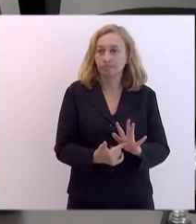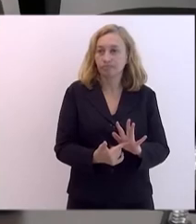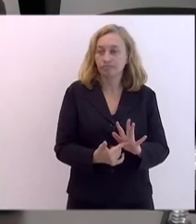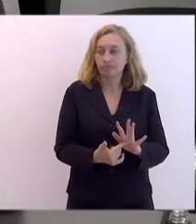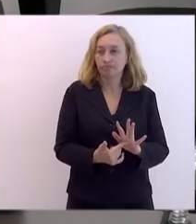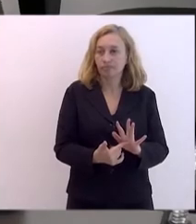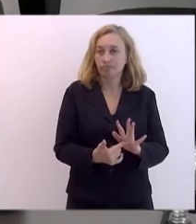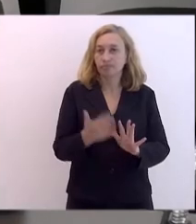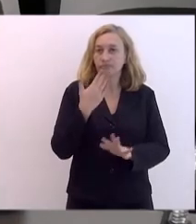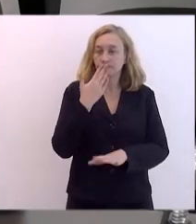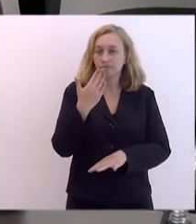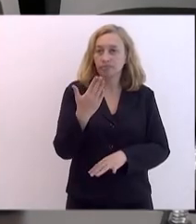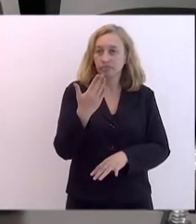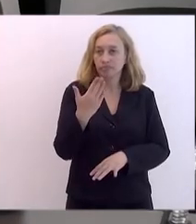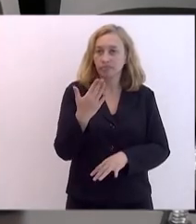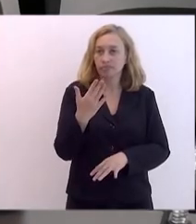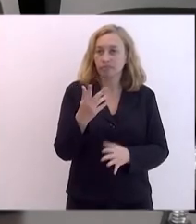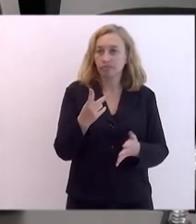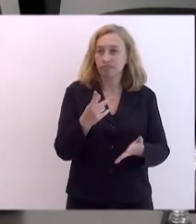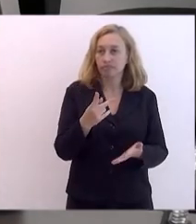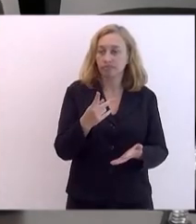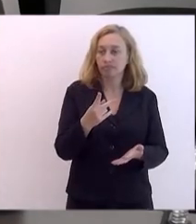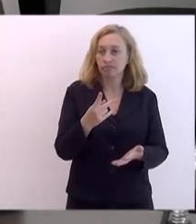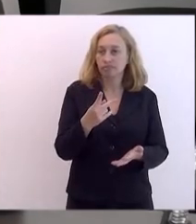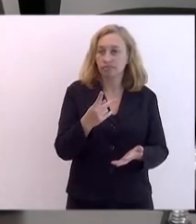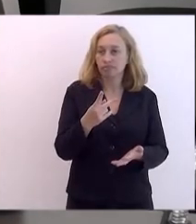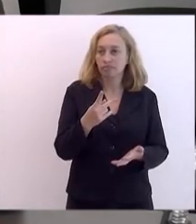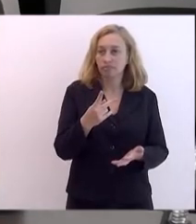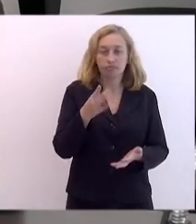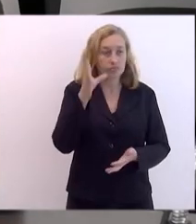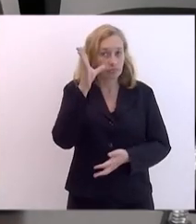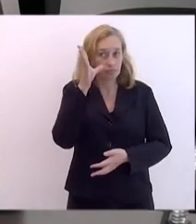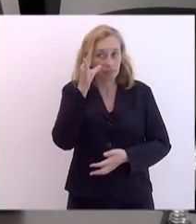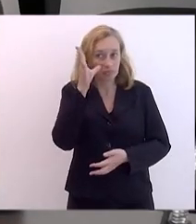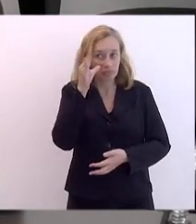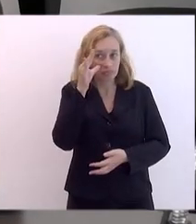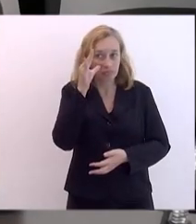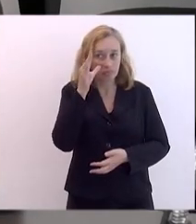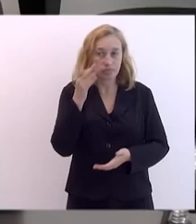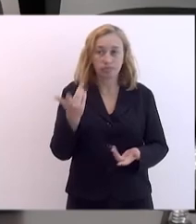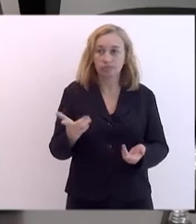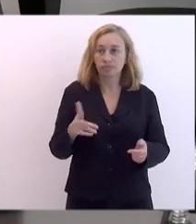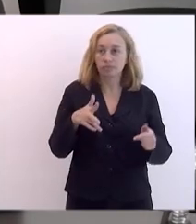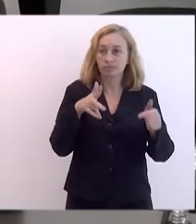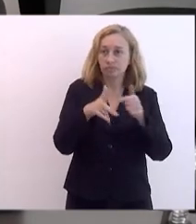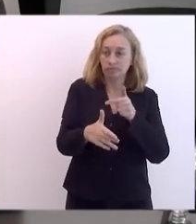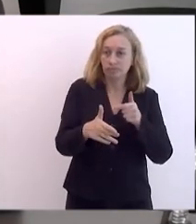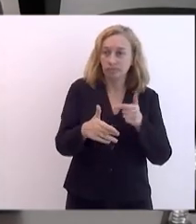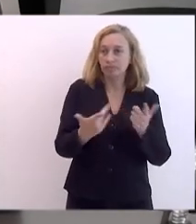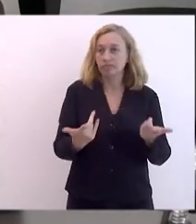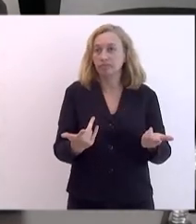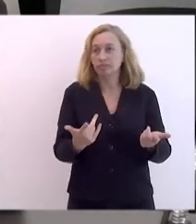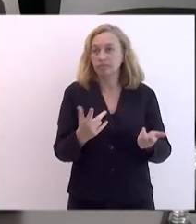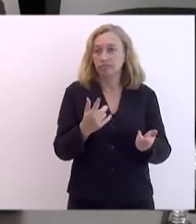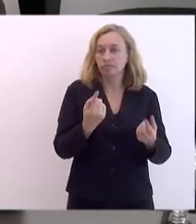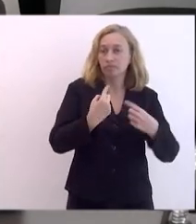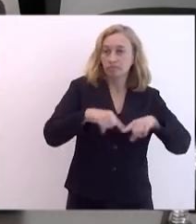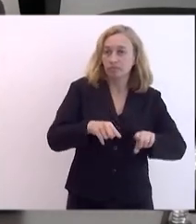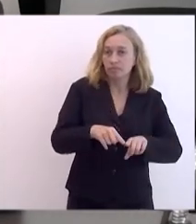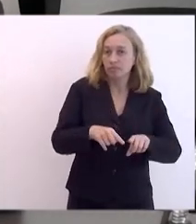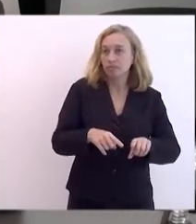de ilação sobre seu suposto interesse de barrar, enviesar,